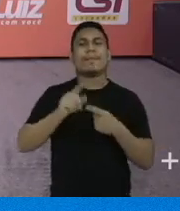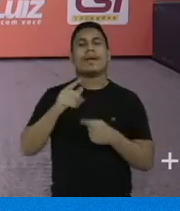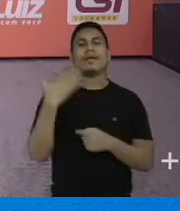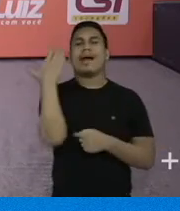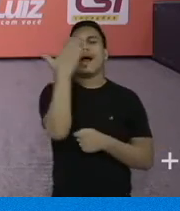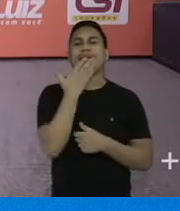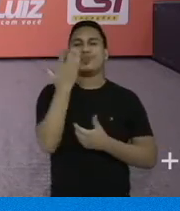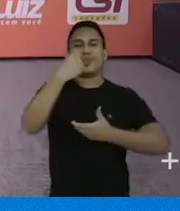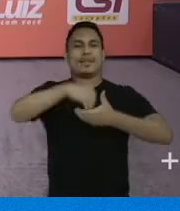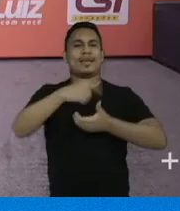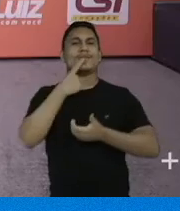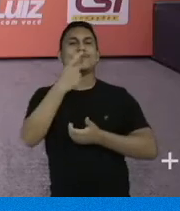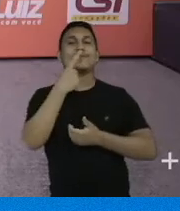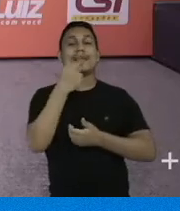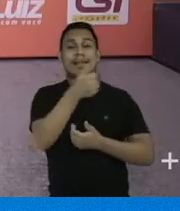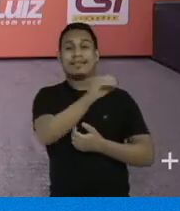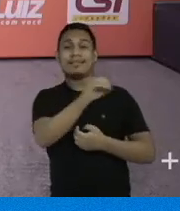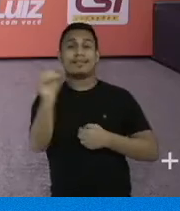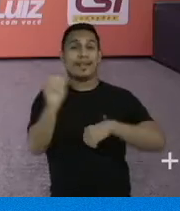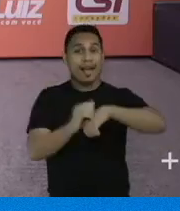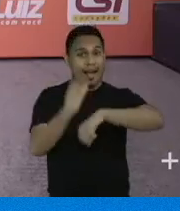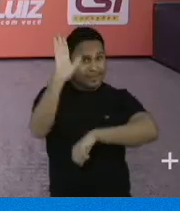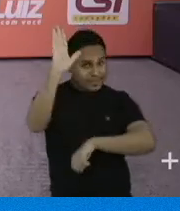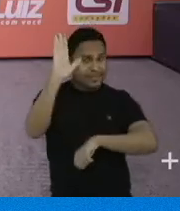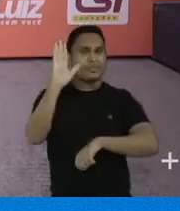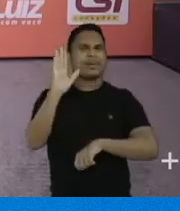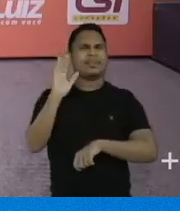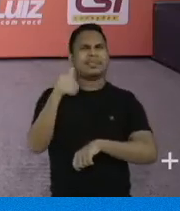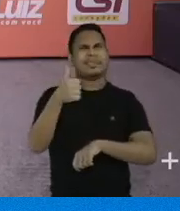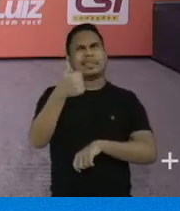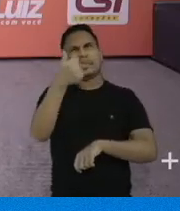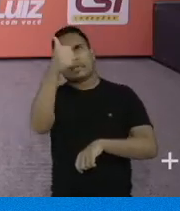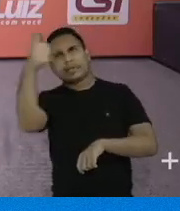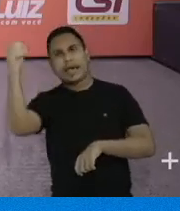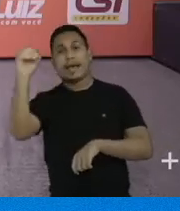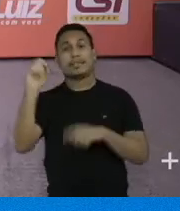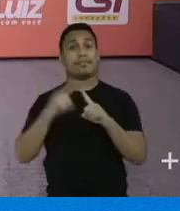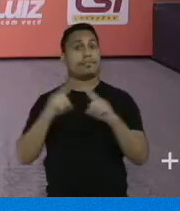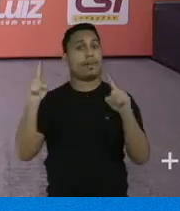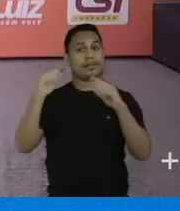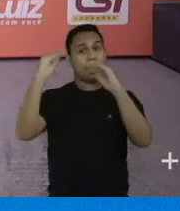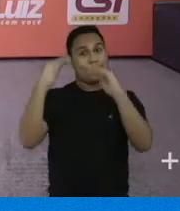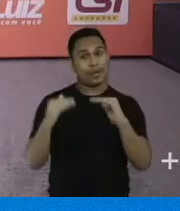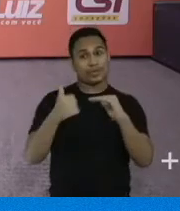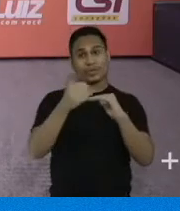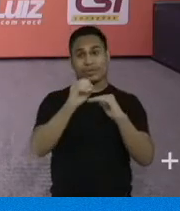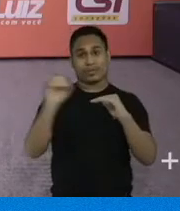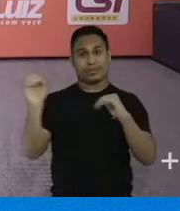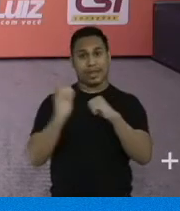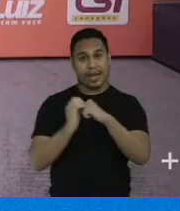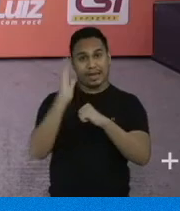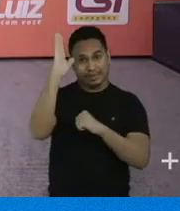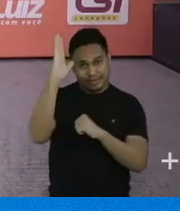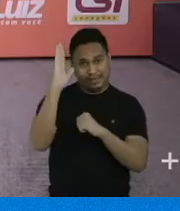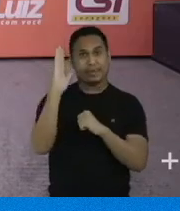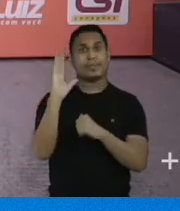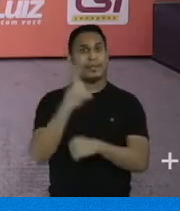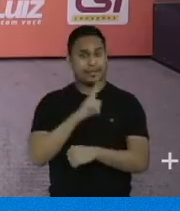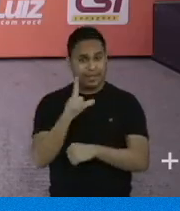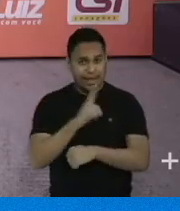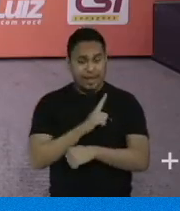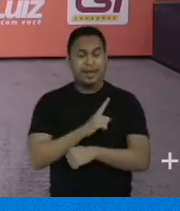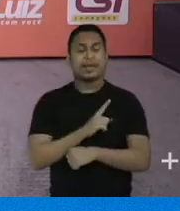100, até há pouco considerava-se 110, mas glicemias acima de 100 miligramas por decilitro, e uma